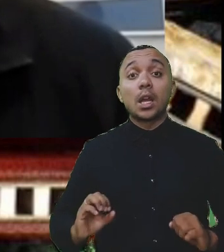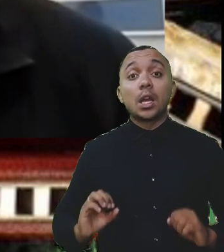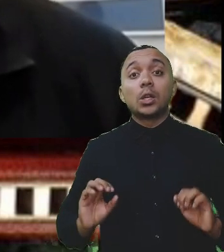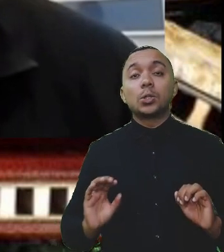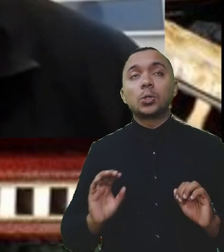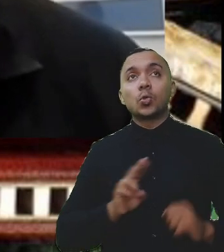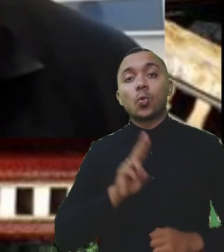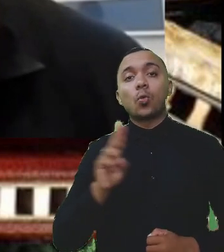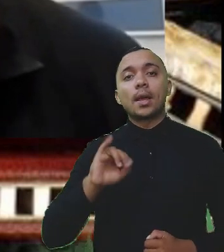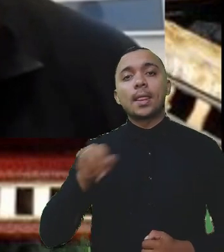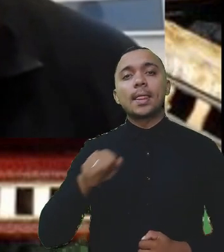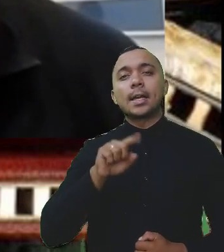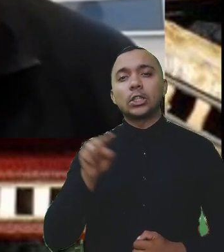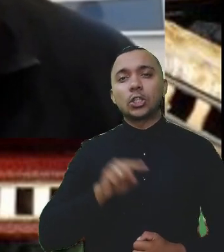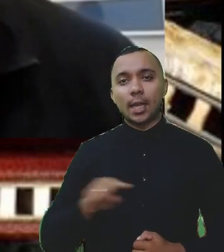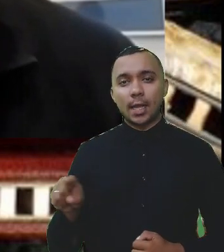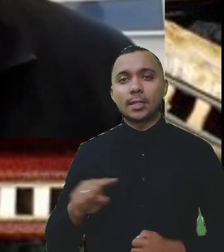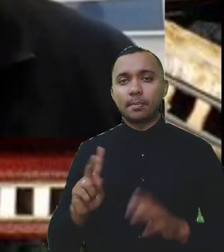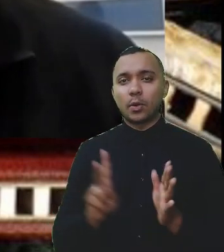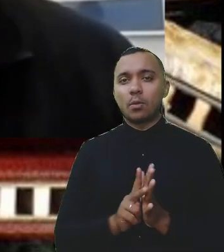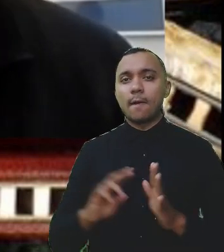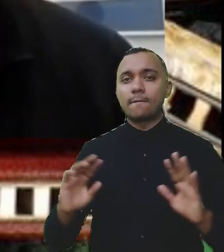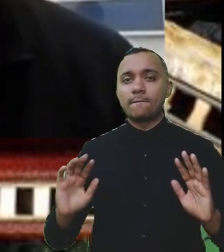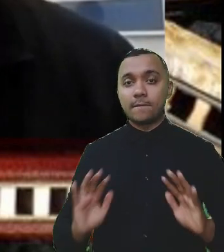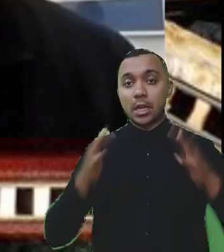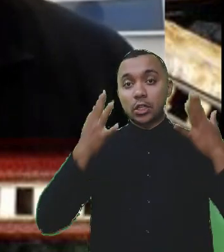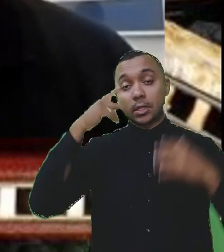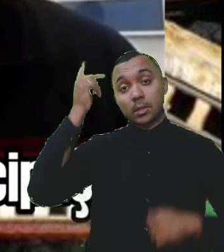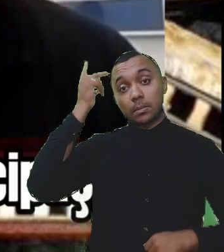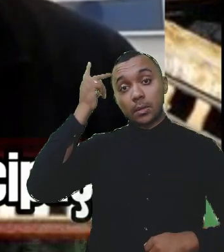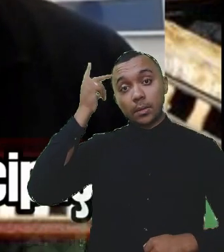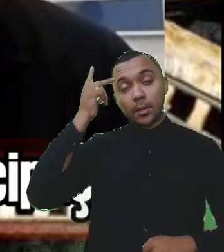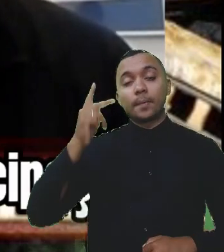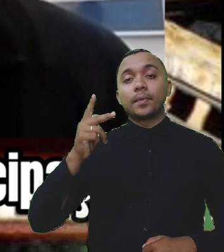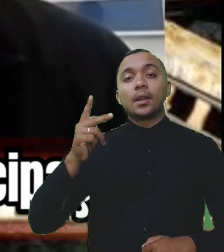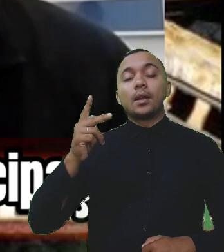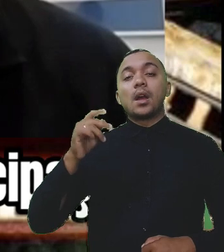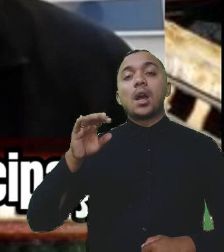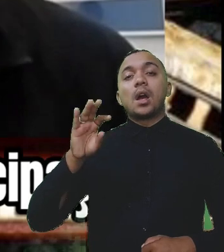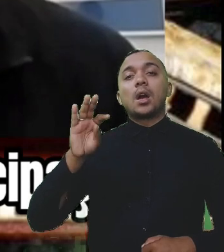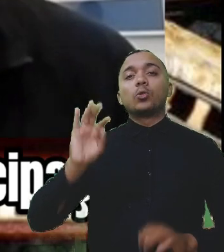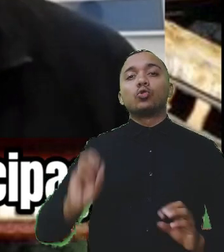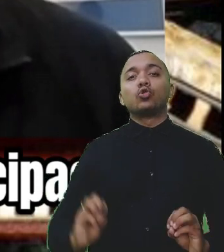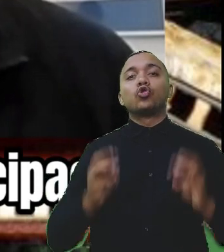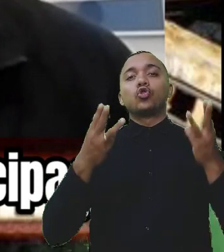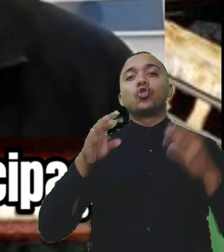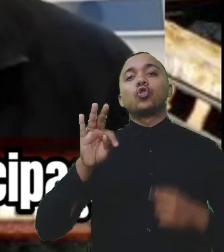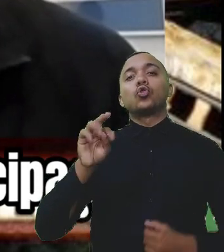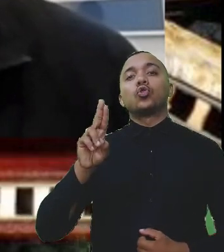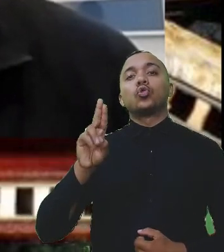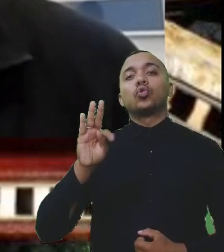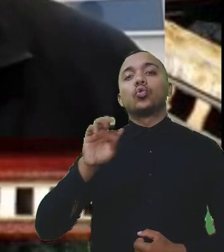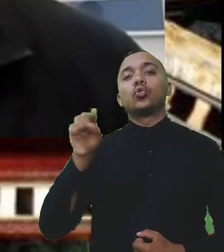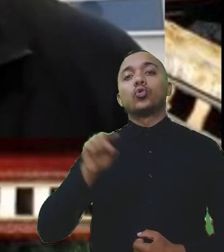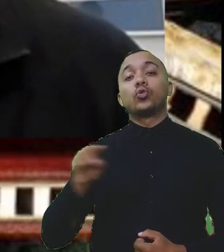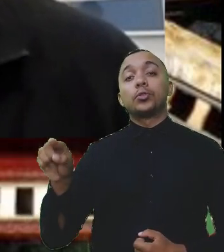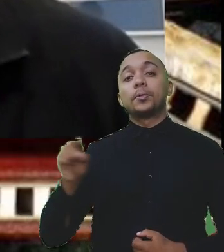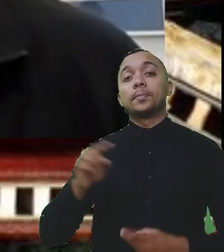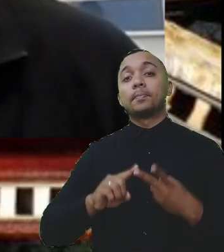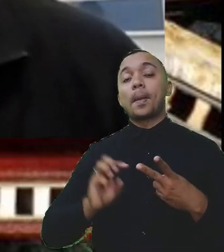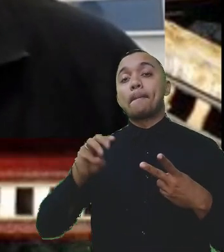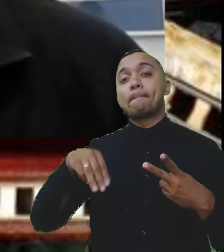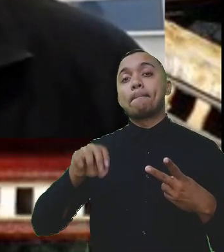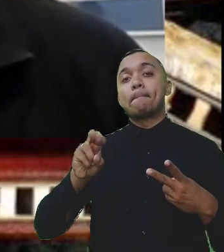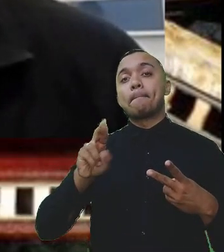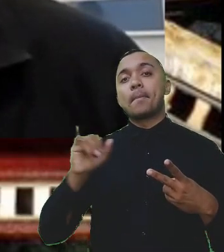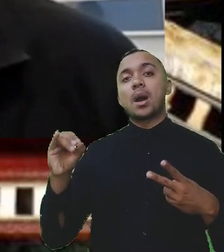do jazz do Festival de São Paulo, e o Tuts, o show era do Tuts, e o Maurício fez uma participação. Então, eu